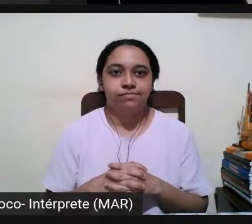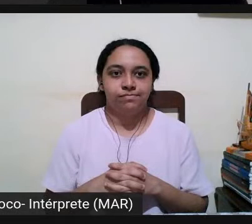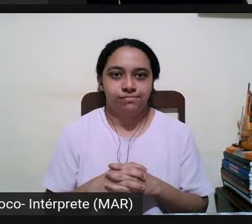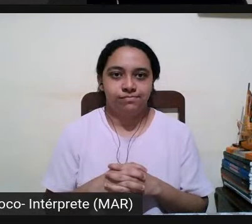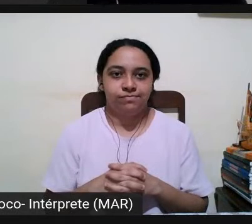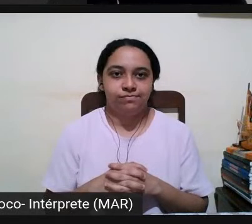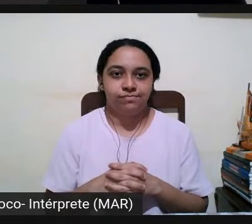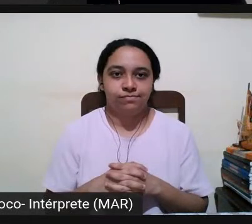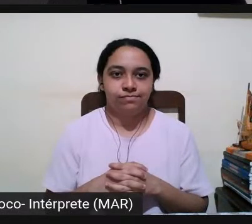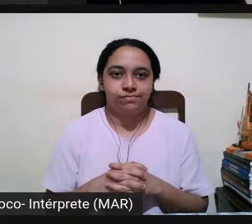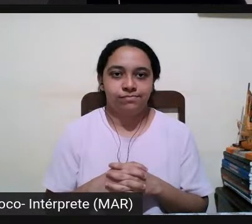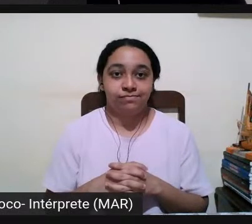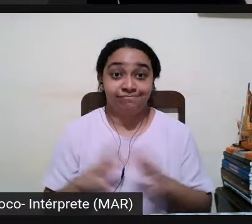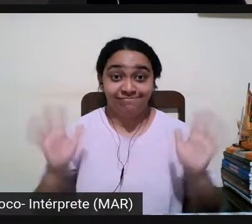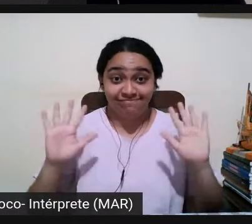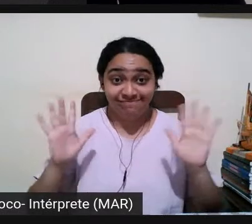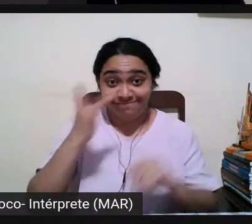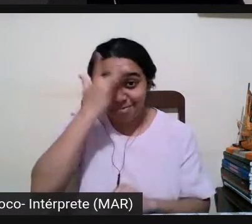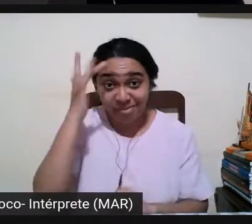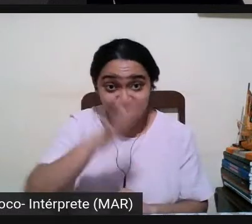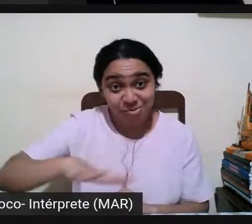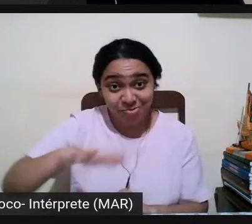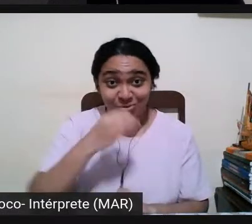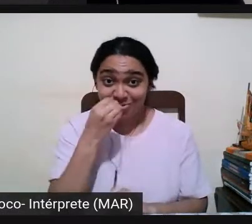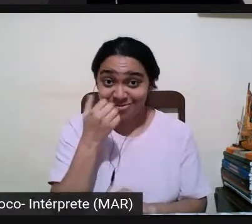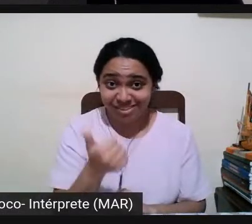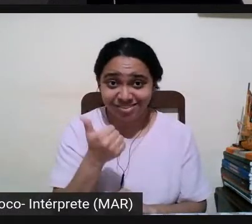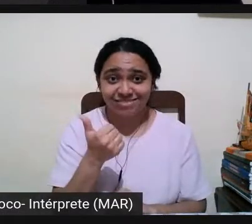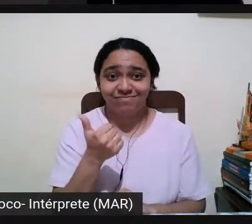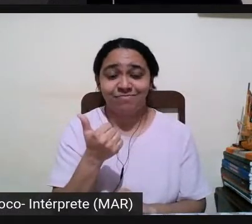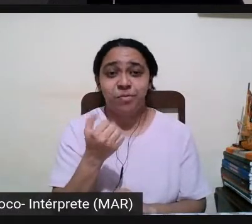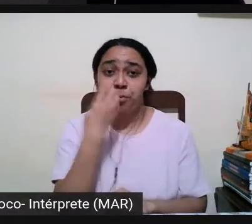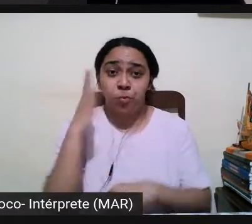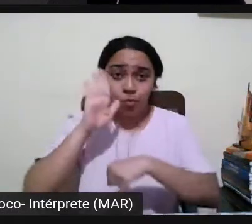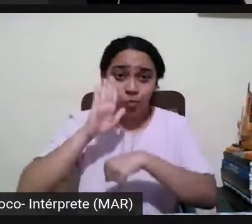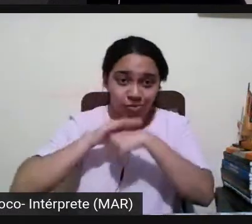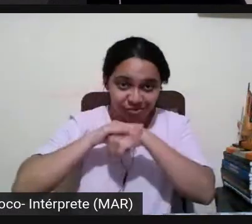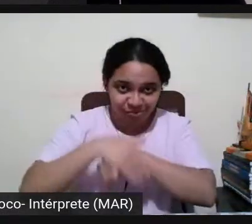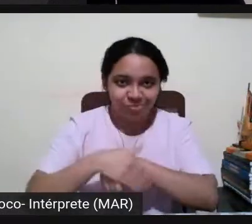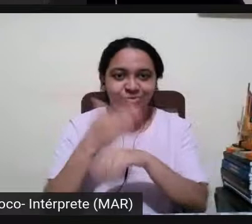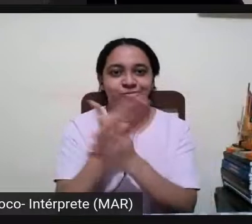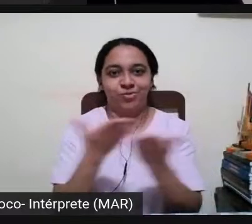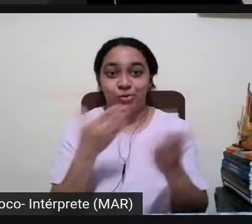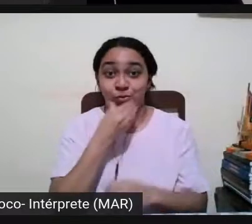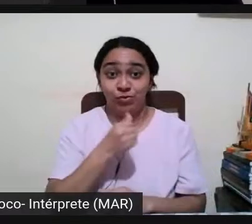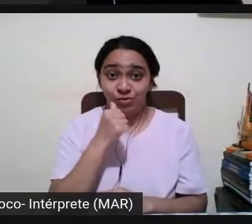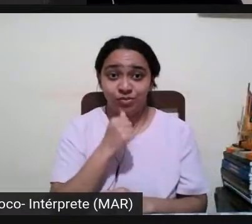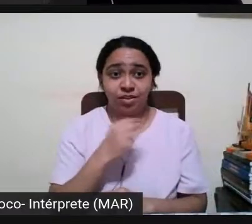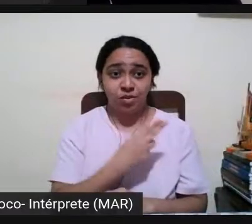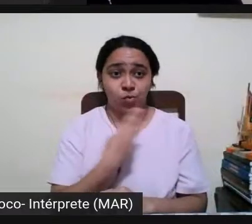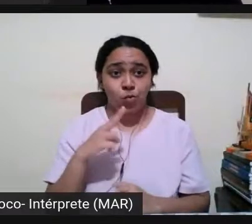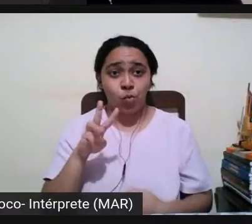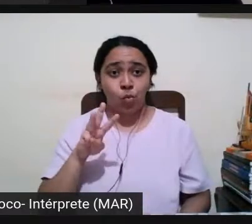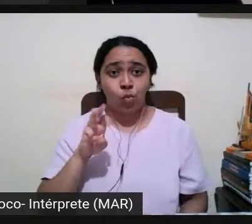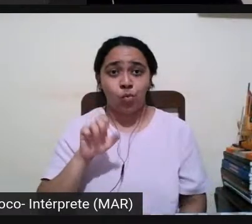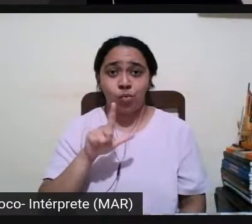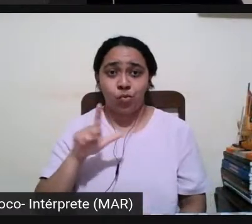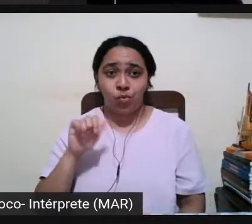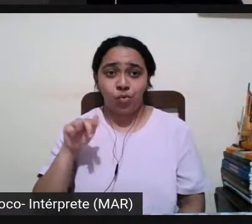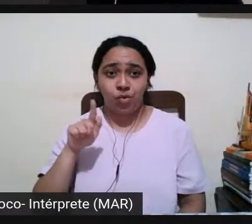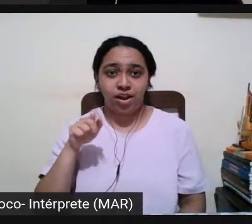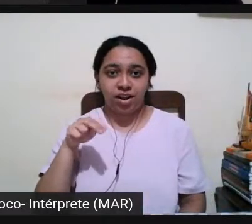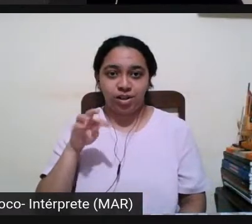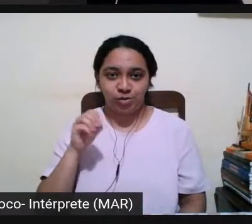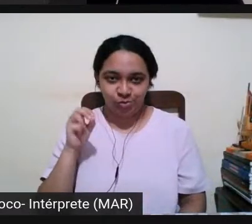o Olá pessoal tudo bem Boa noite Boa noite a todos sou Wellington Peres sou professor do